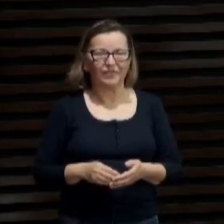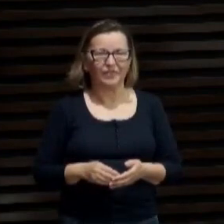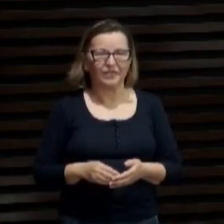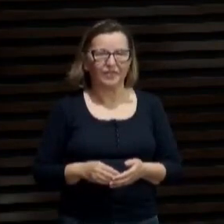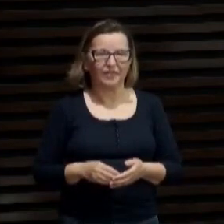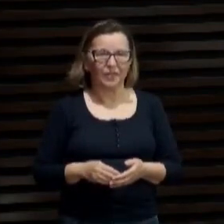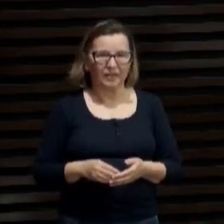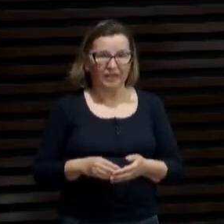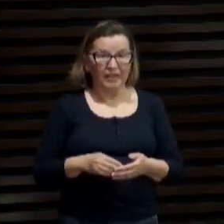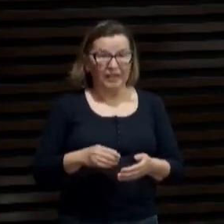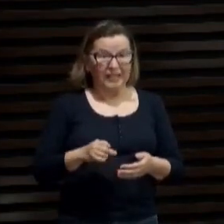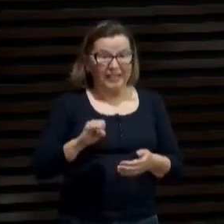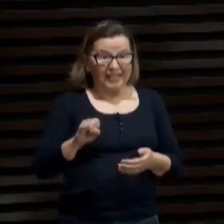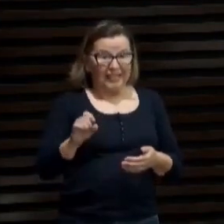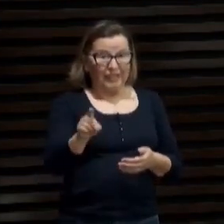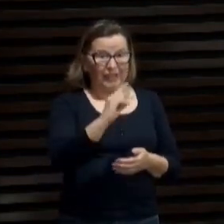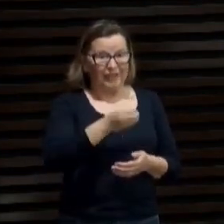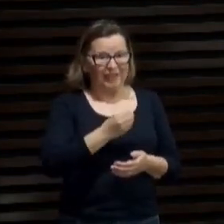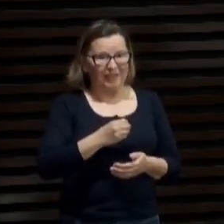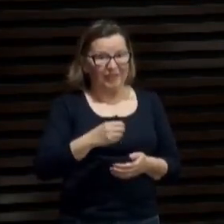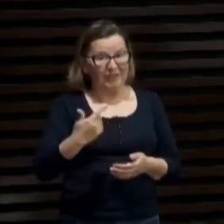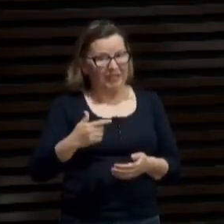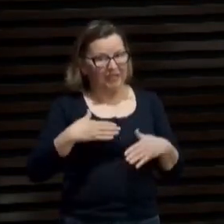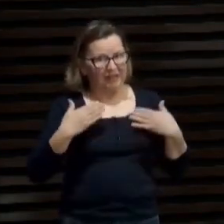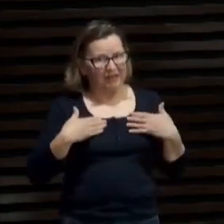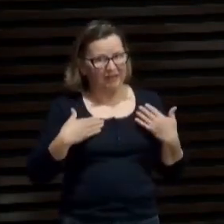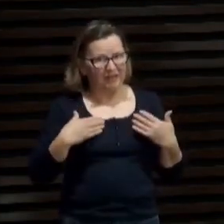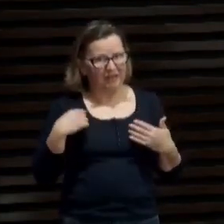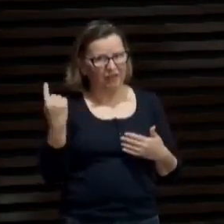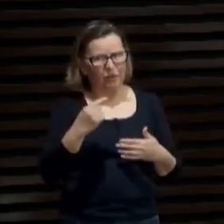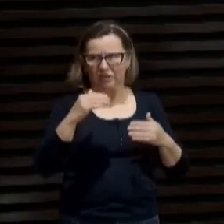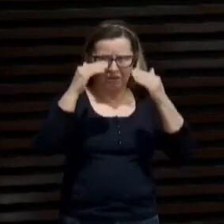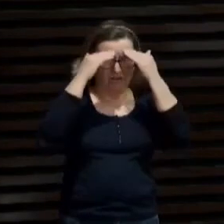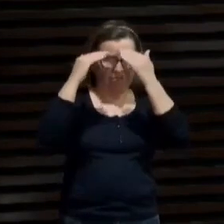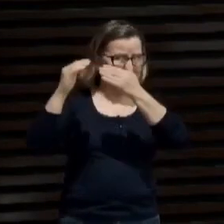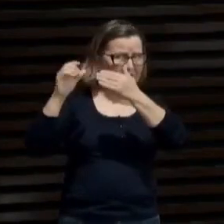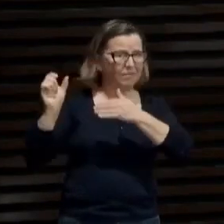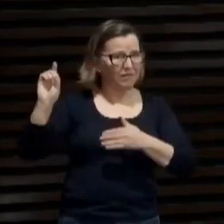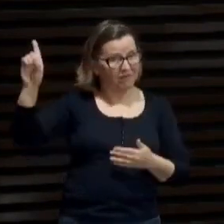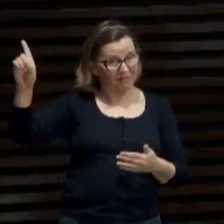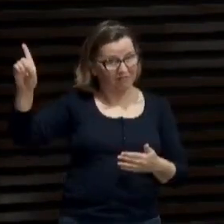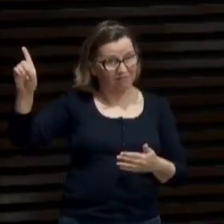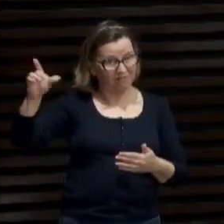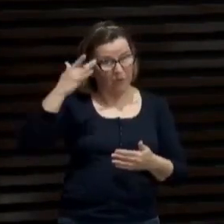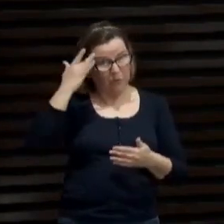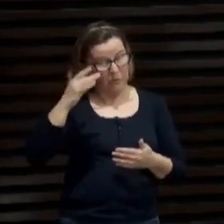nós estamos em desobediência à palavra de Deus. E eu não sei você, mas eu por muitas